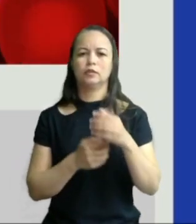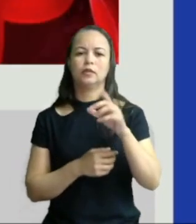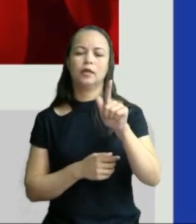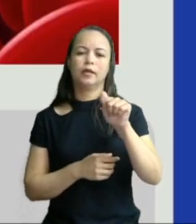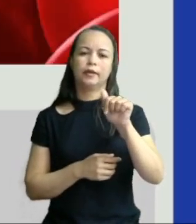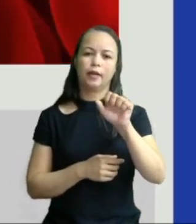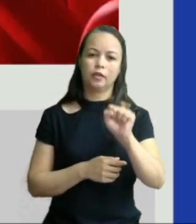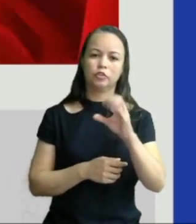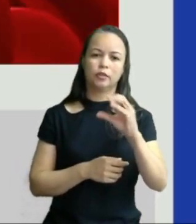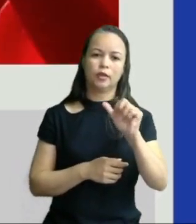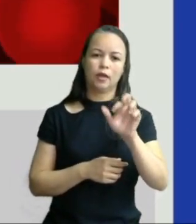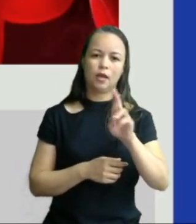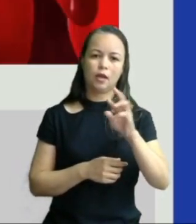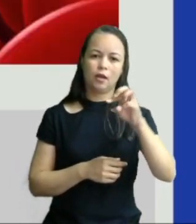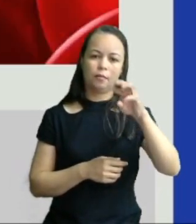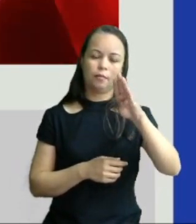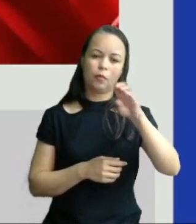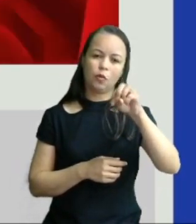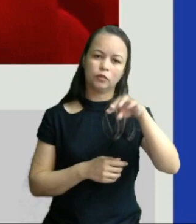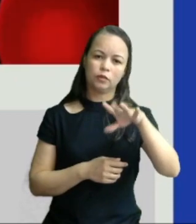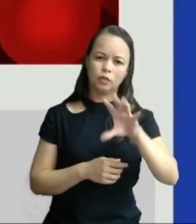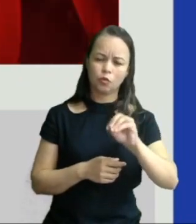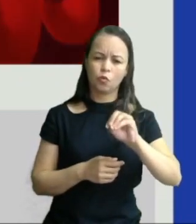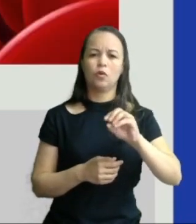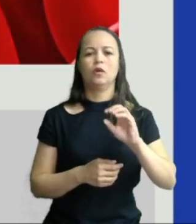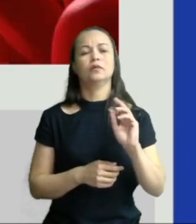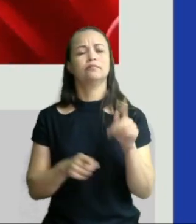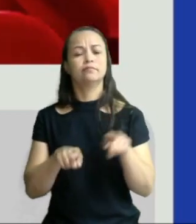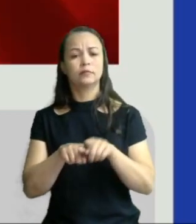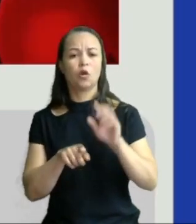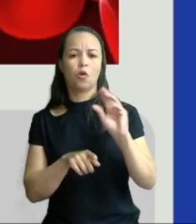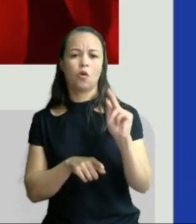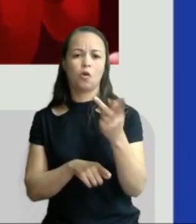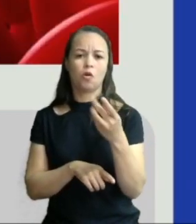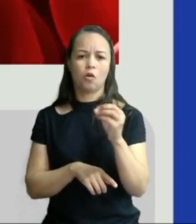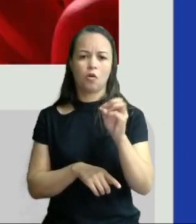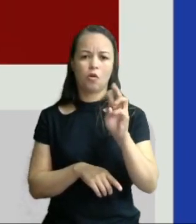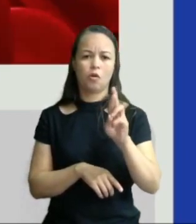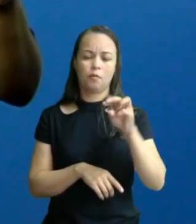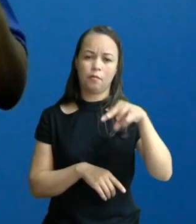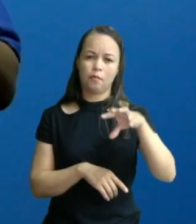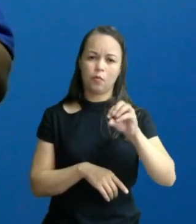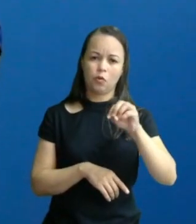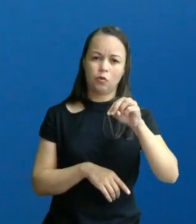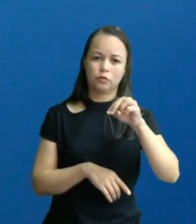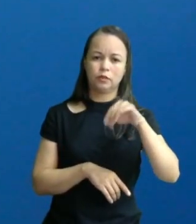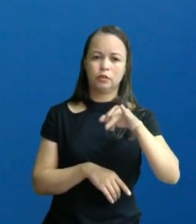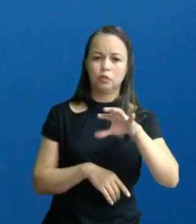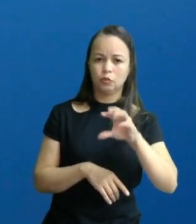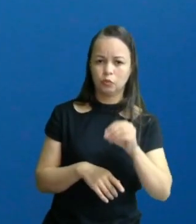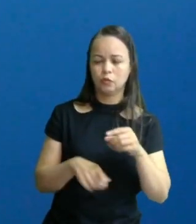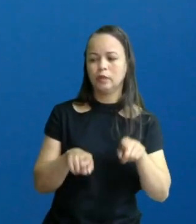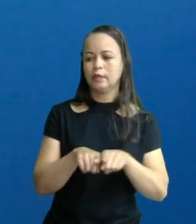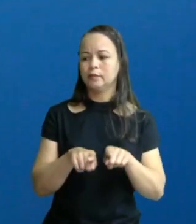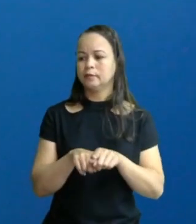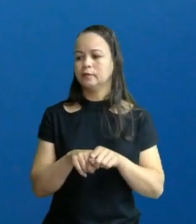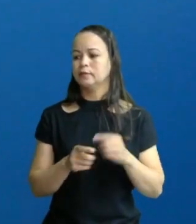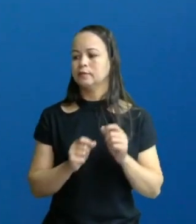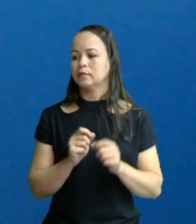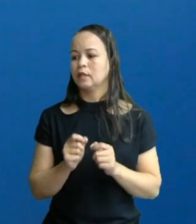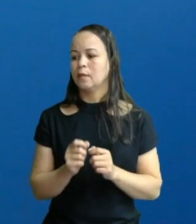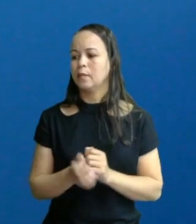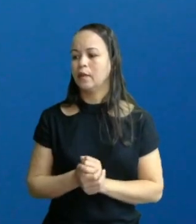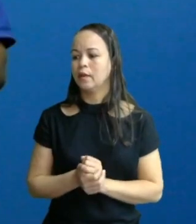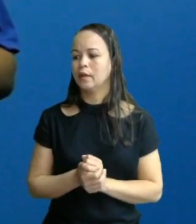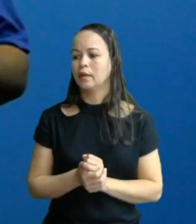carbônico, hormônios, nutrientes e produtos da excreção. Deixa eu explicar um pouquinho para vocês sobre isso. No